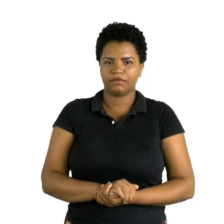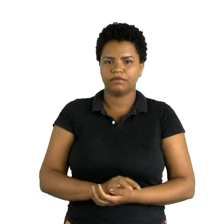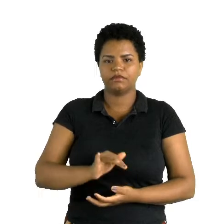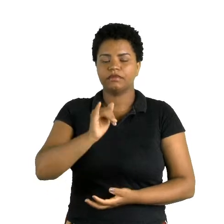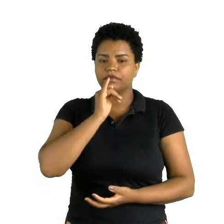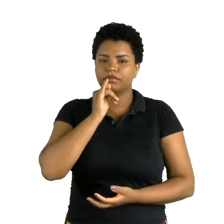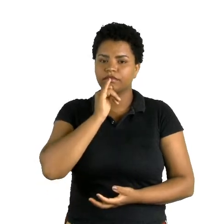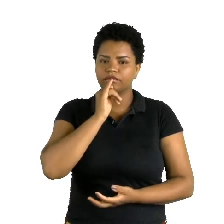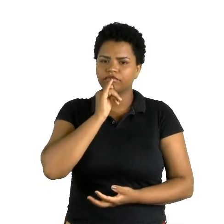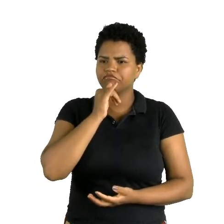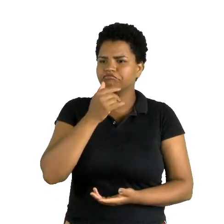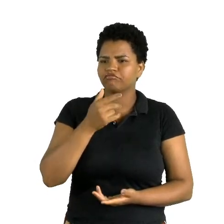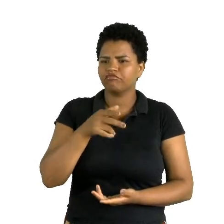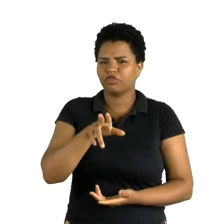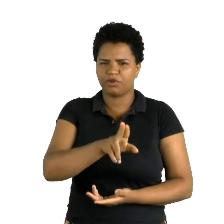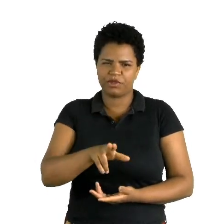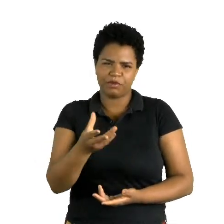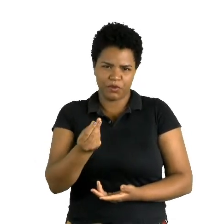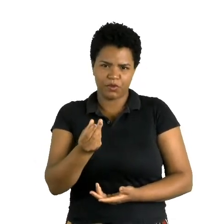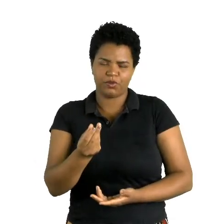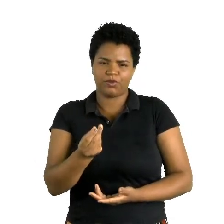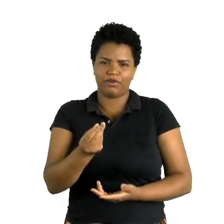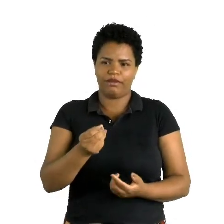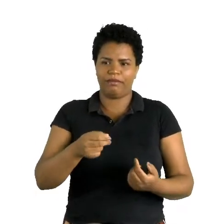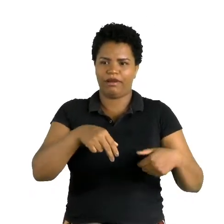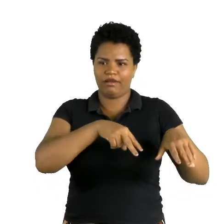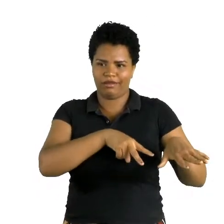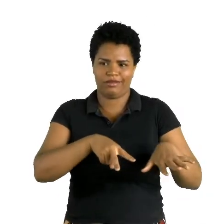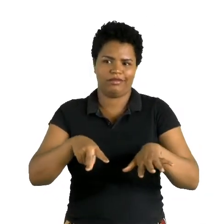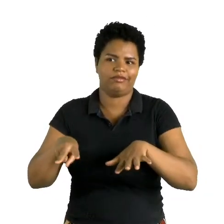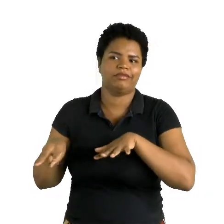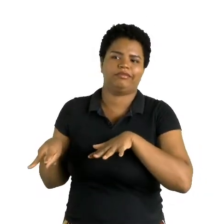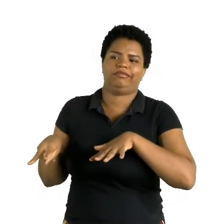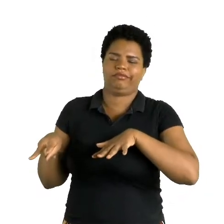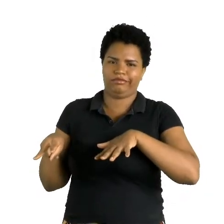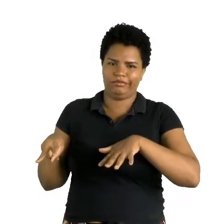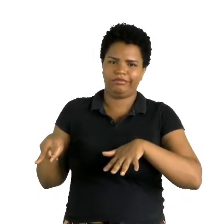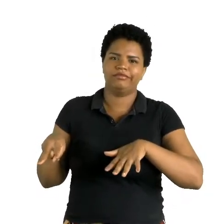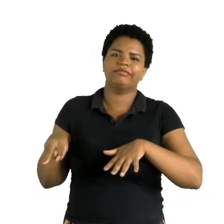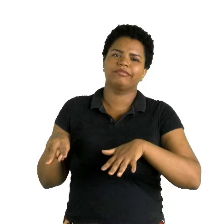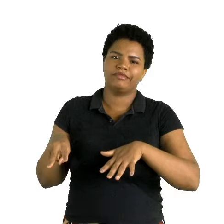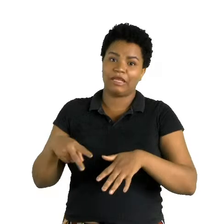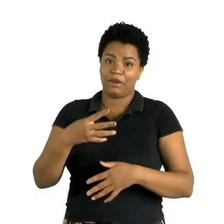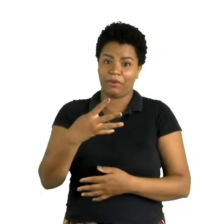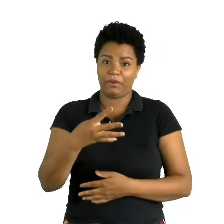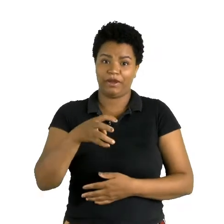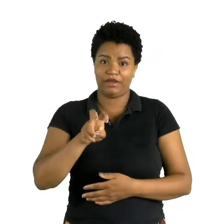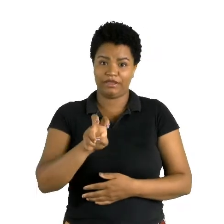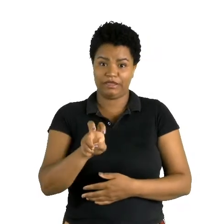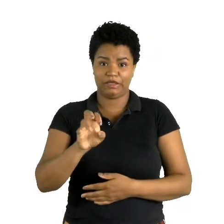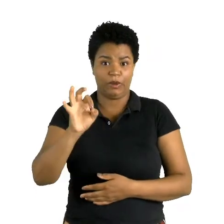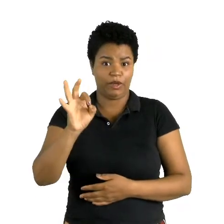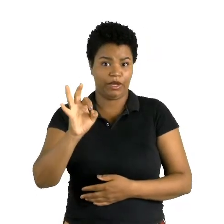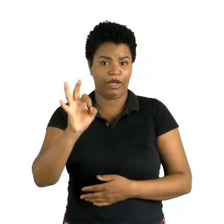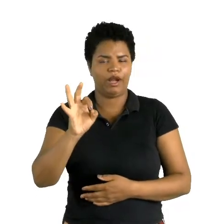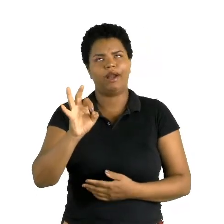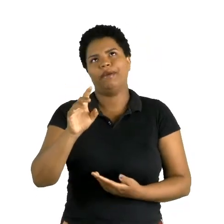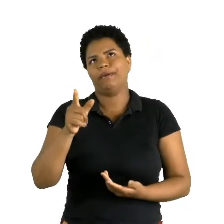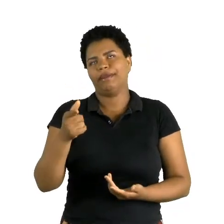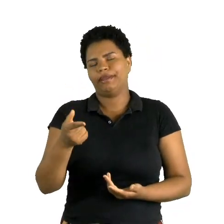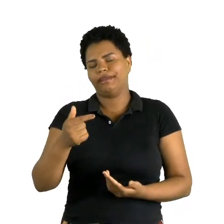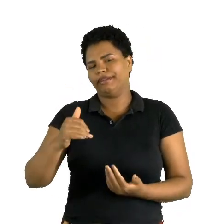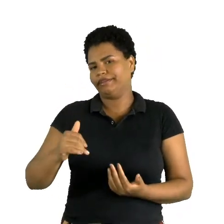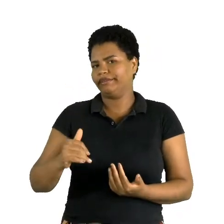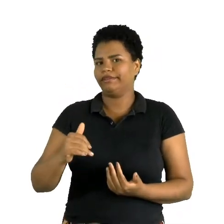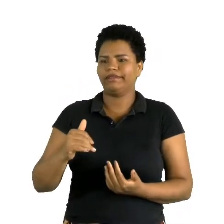bem típico, que para essa semana, então, esses 45 graus aí eu acho que ainda tá um pouco, né? Para Palmas